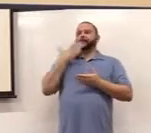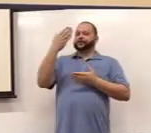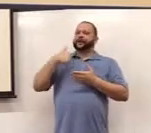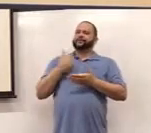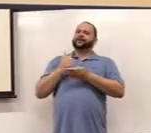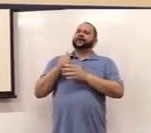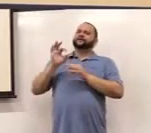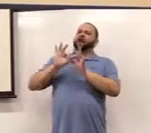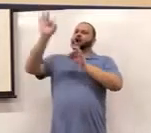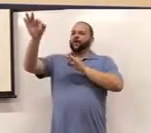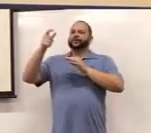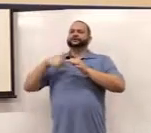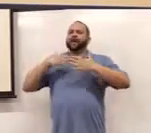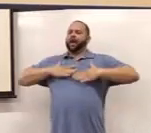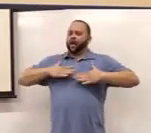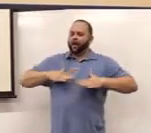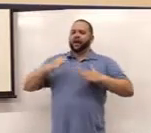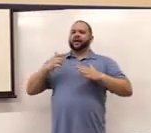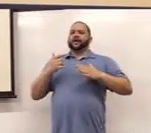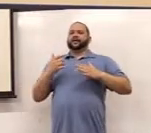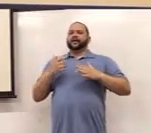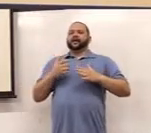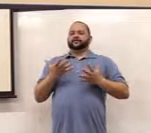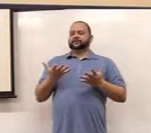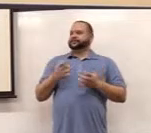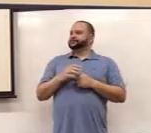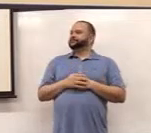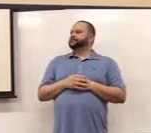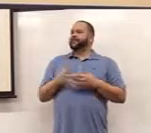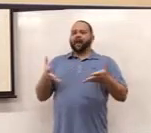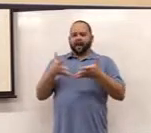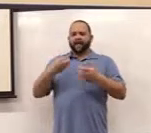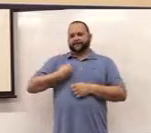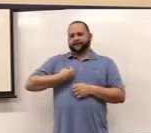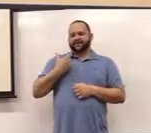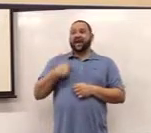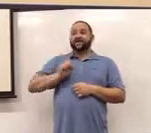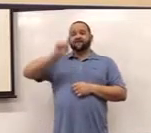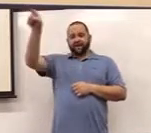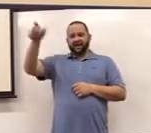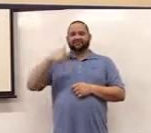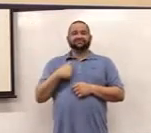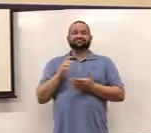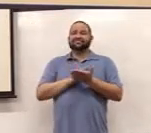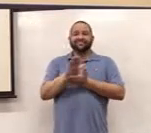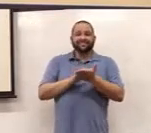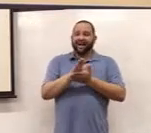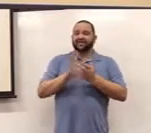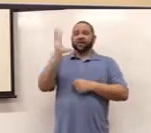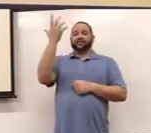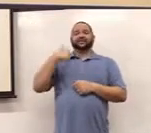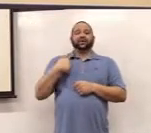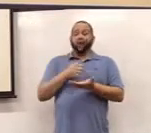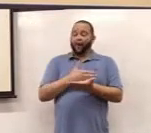tomar uns banhos, né? E isso vai dar uma acalmada. Ele vai para lá e não acontece nada disso. Ele começa a ficar desesperado,